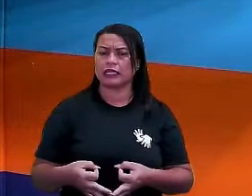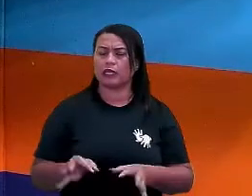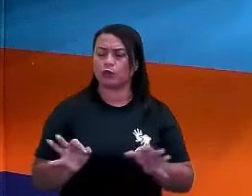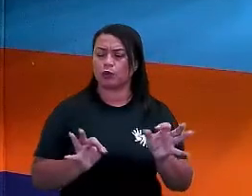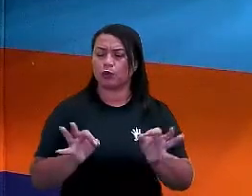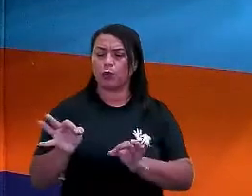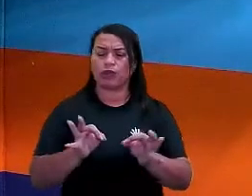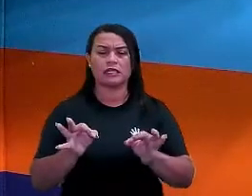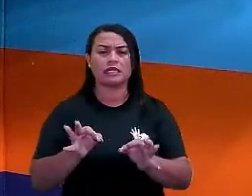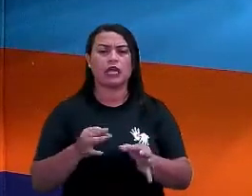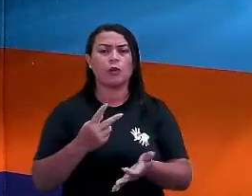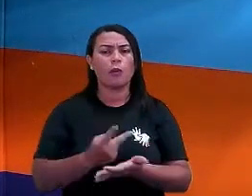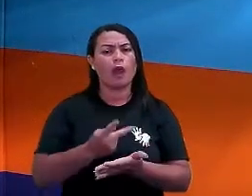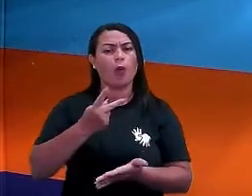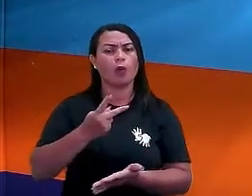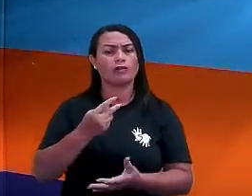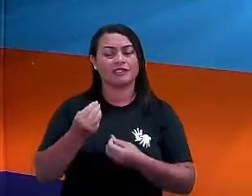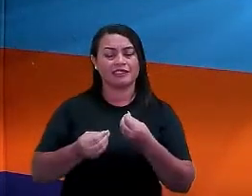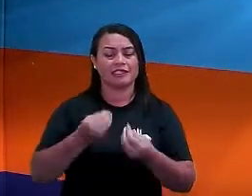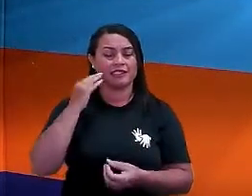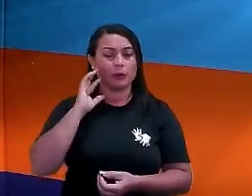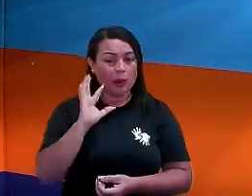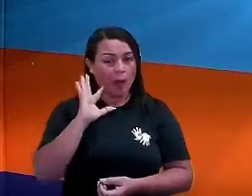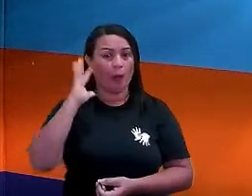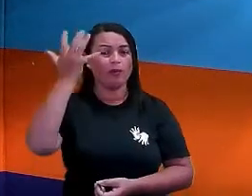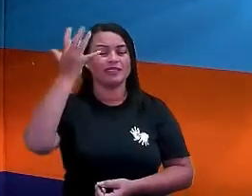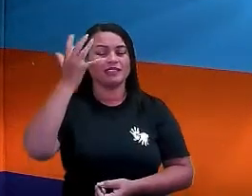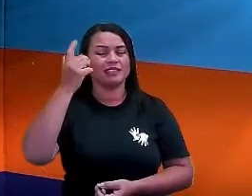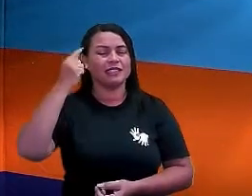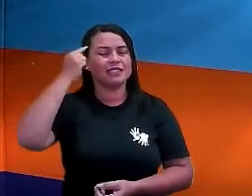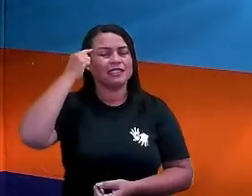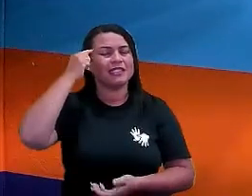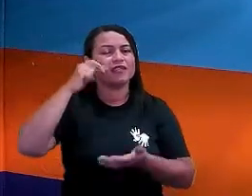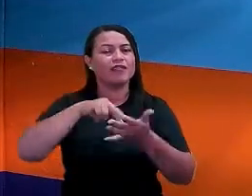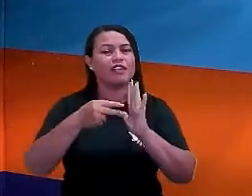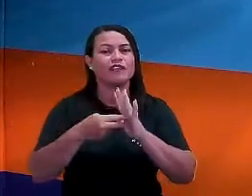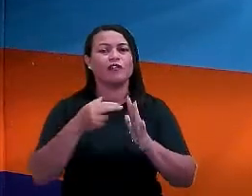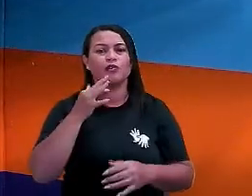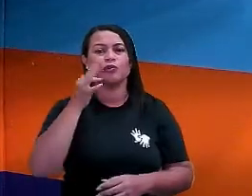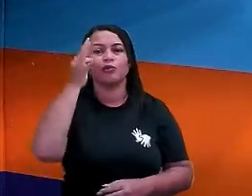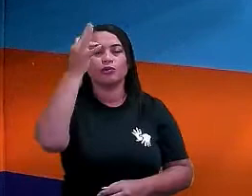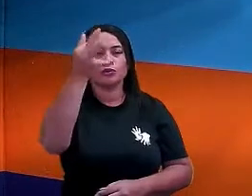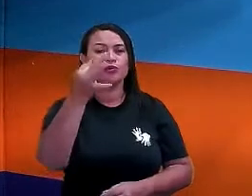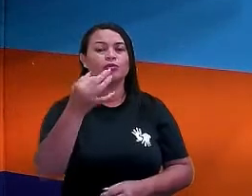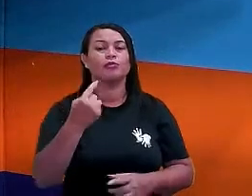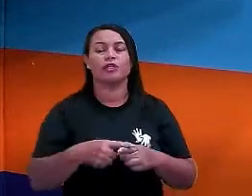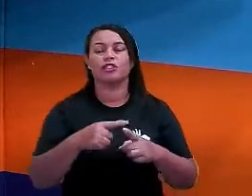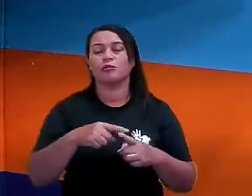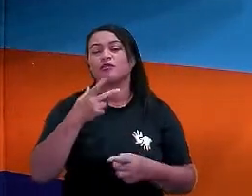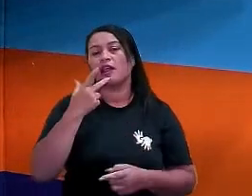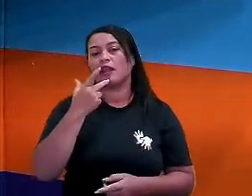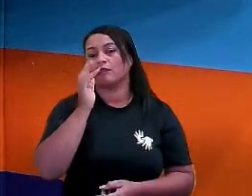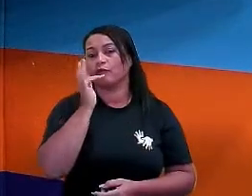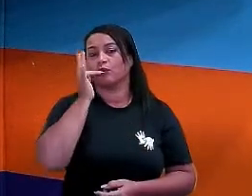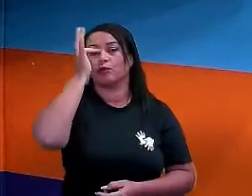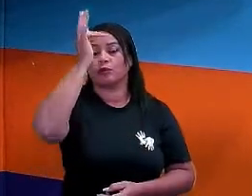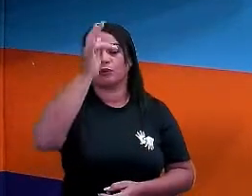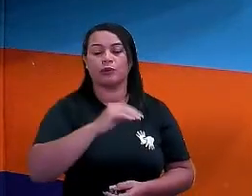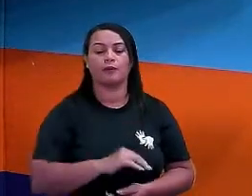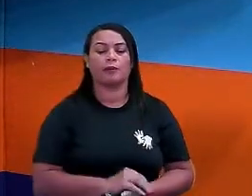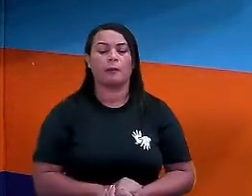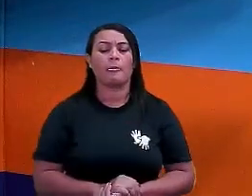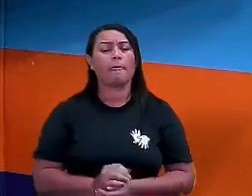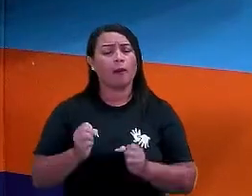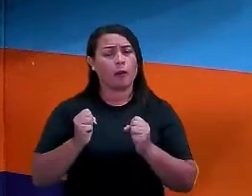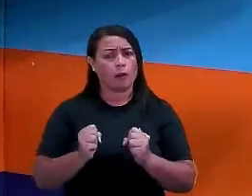pronto para acontecer. Present continuous é a ideia de futuro, tá? Porque a gente está falando de futuro. Então, eu